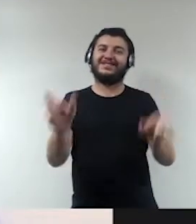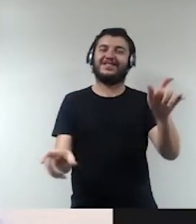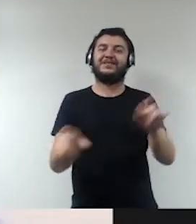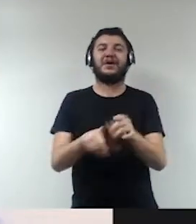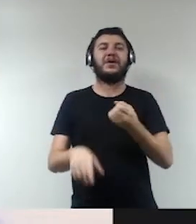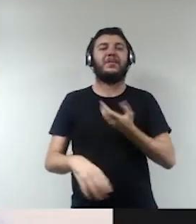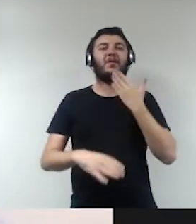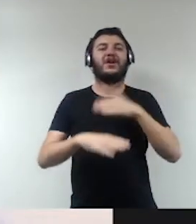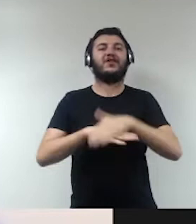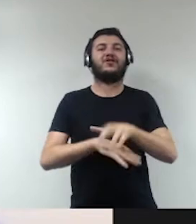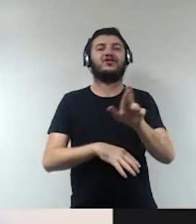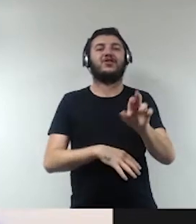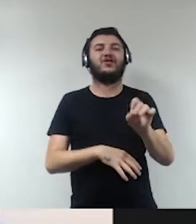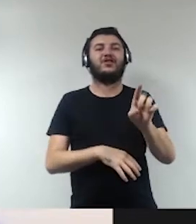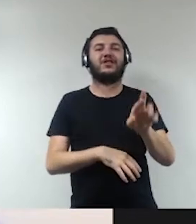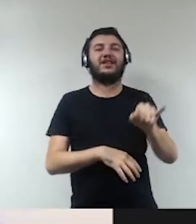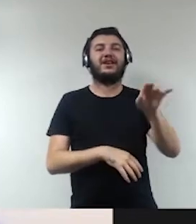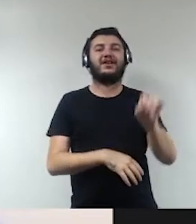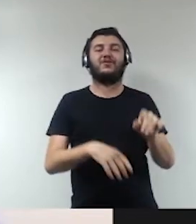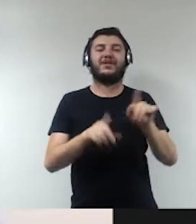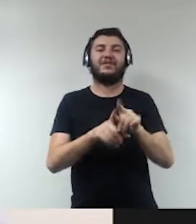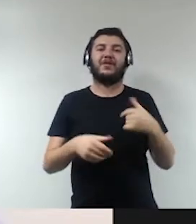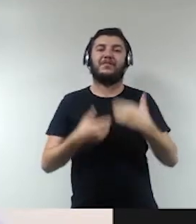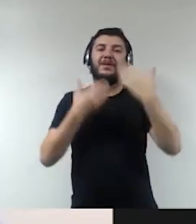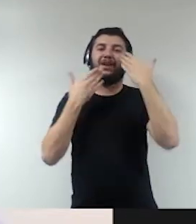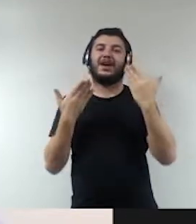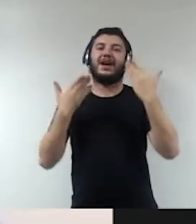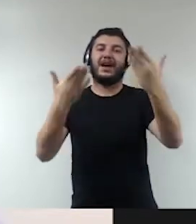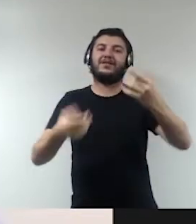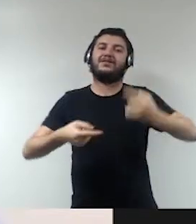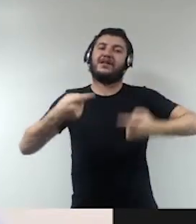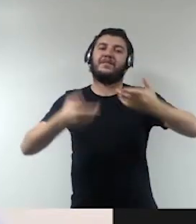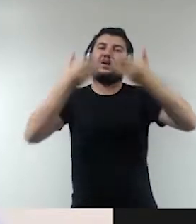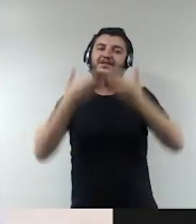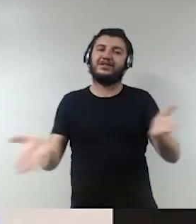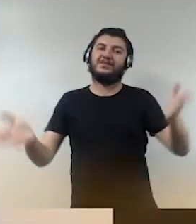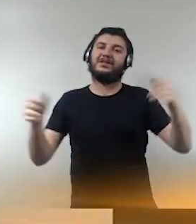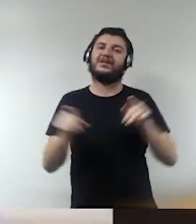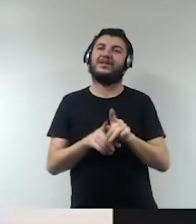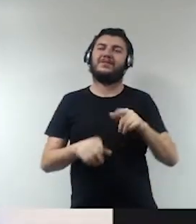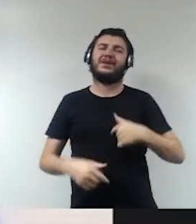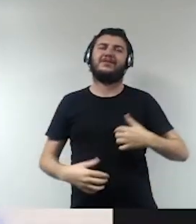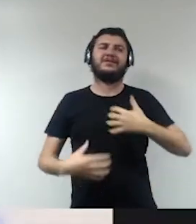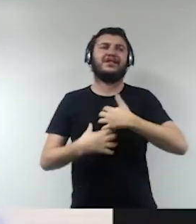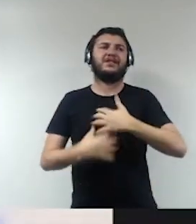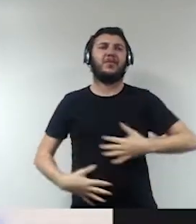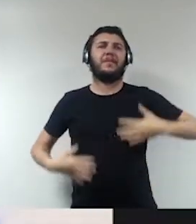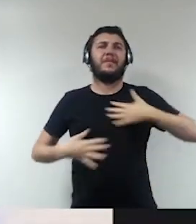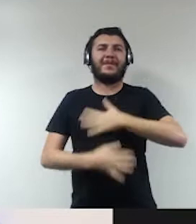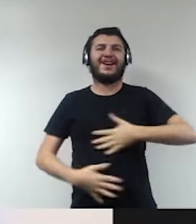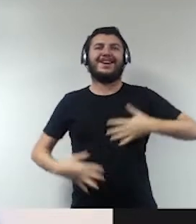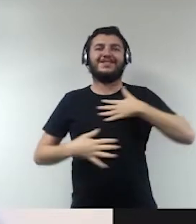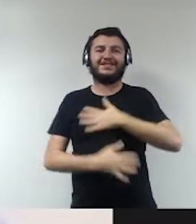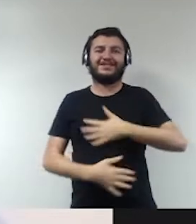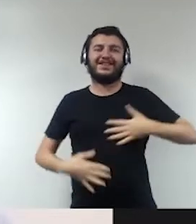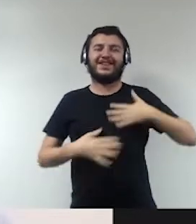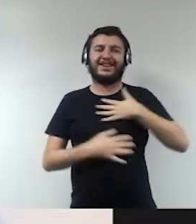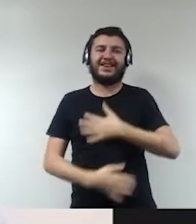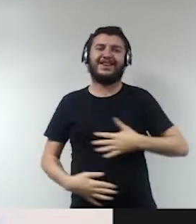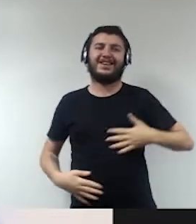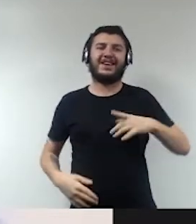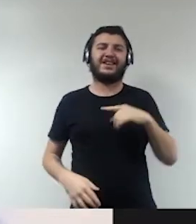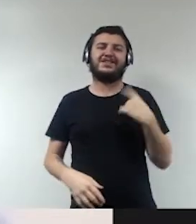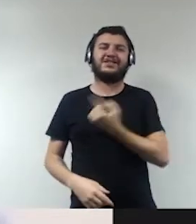noite, Rodrigo. Obrigado pela abertura do painel. É um prazer enorme estar com vocês aqui